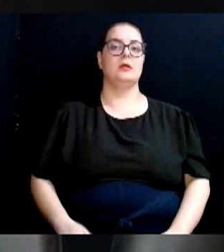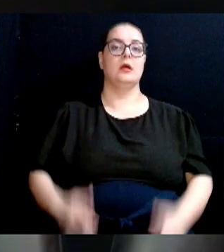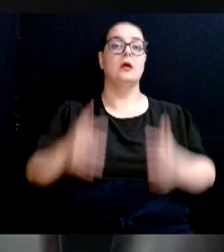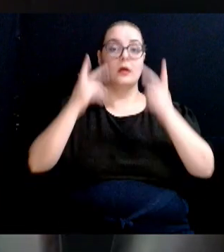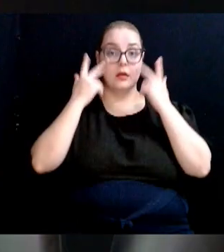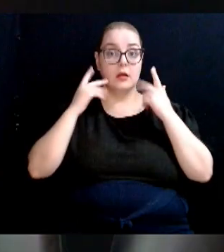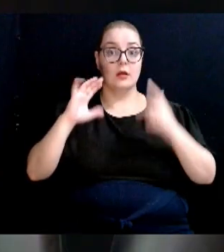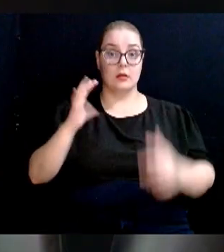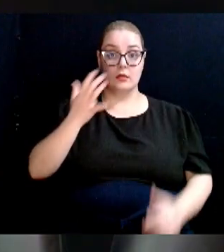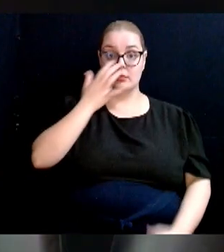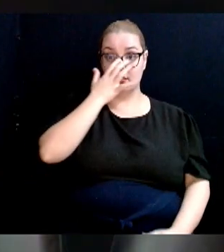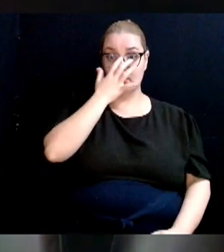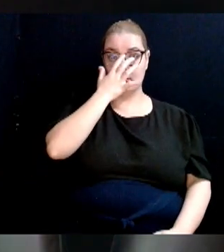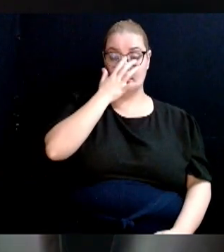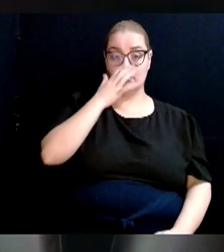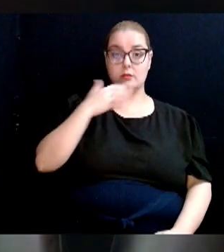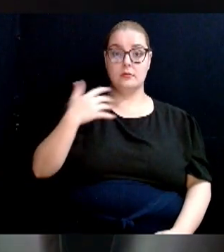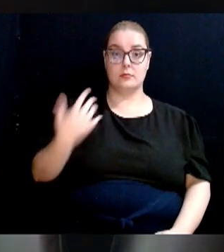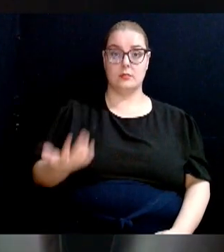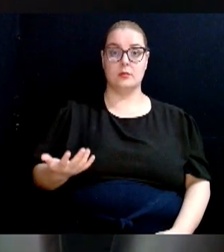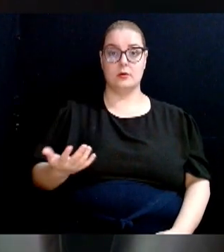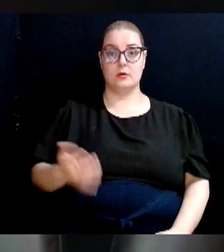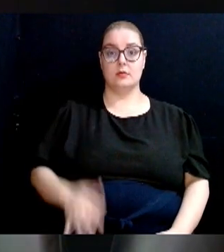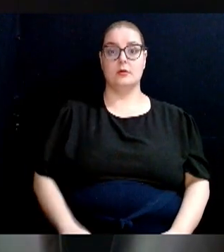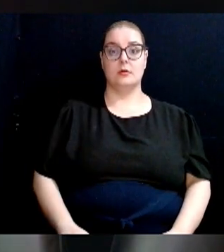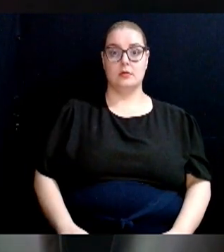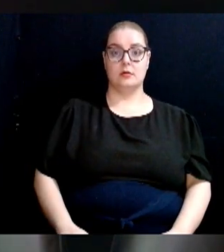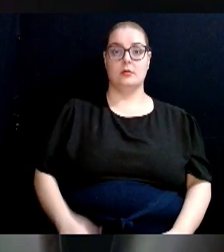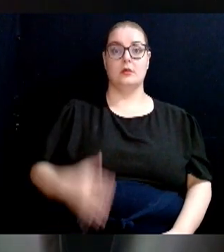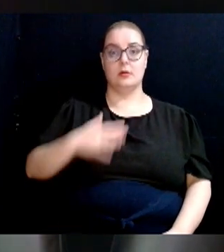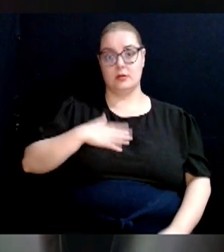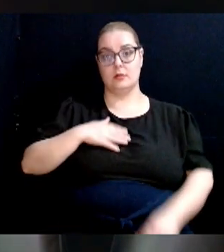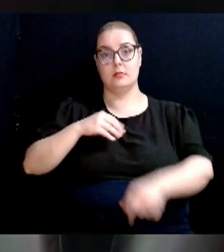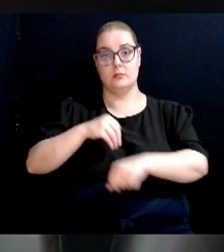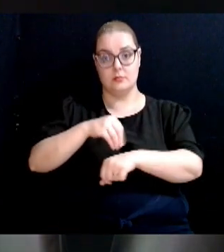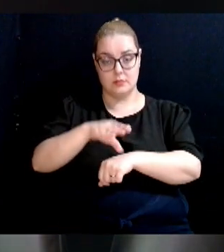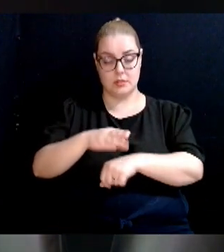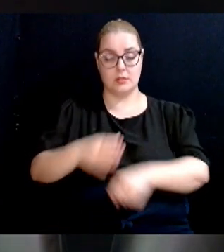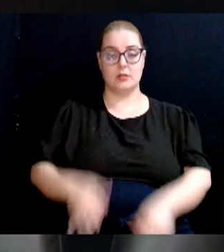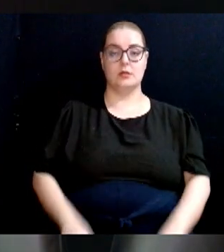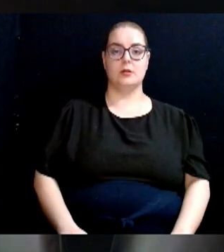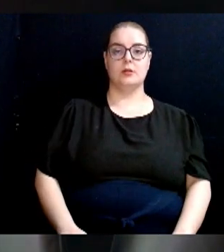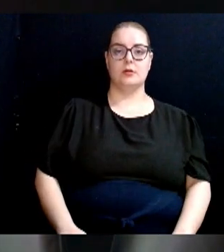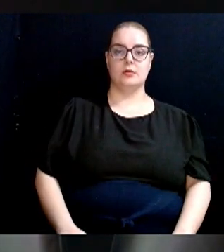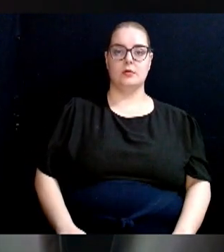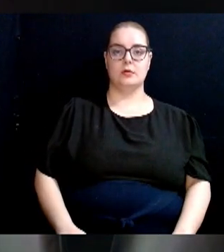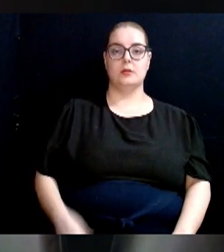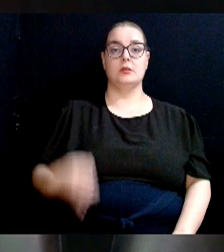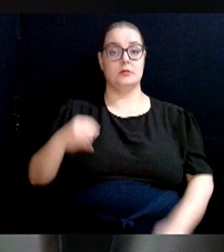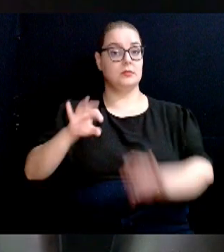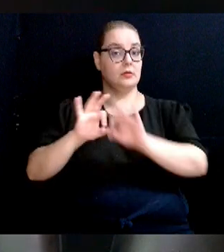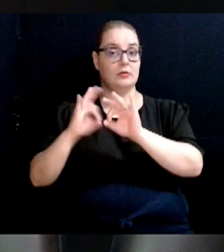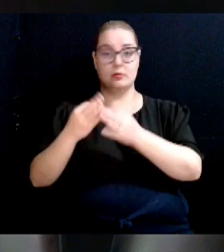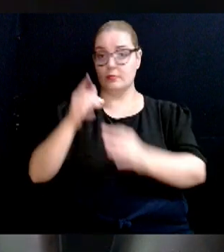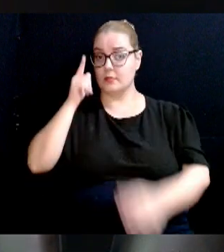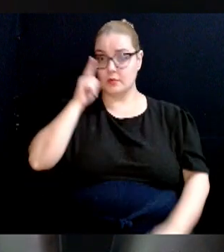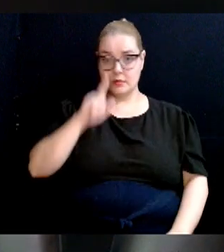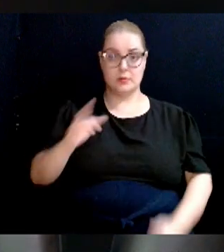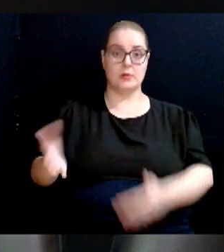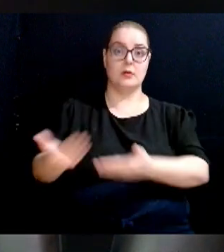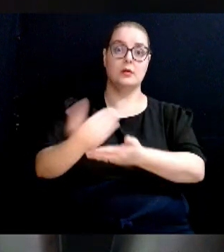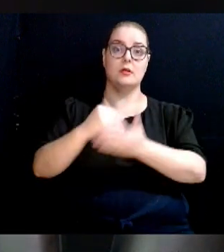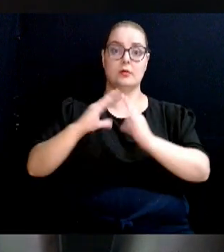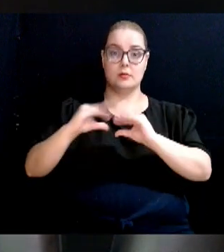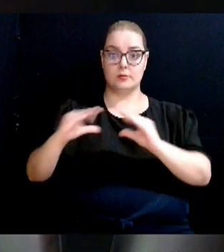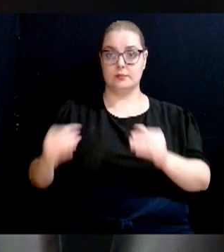E, assim, a minha dica, né, é para que, se a família não conseguir acolher, por